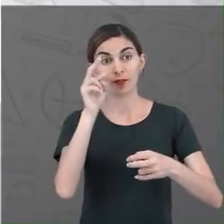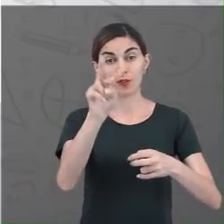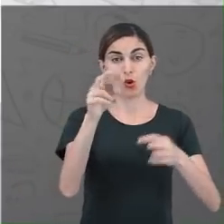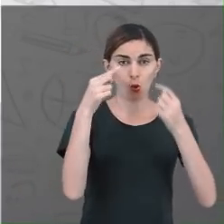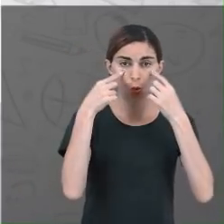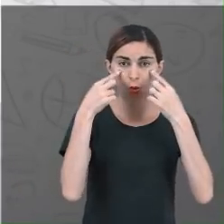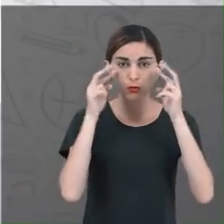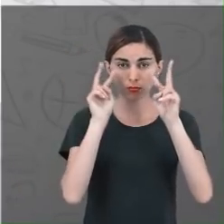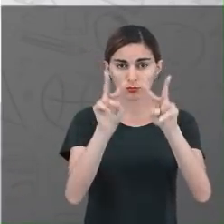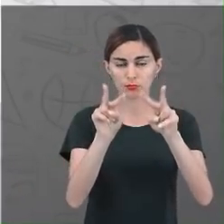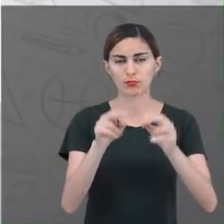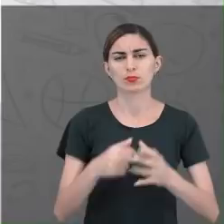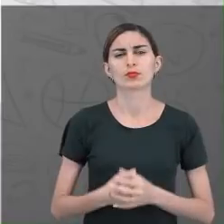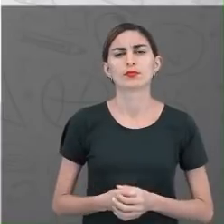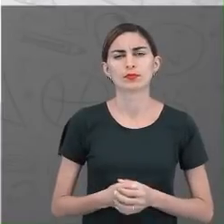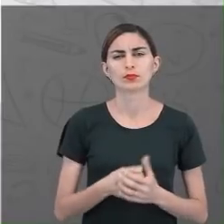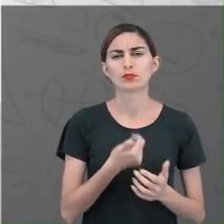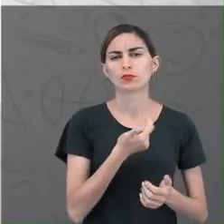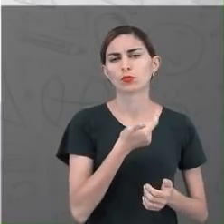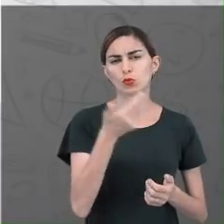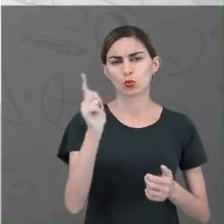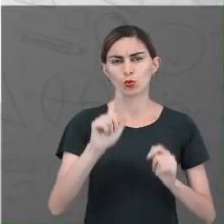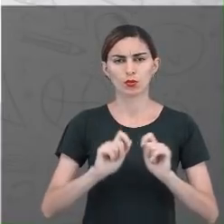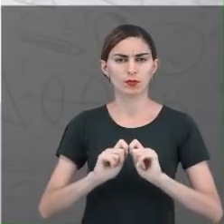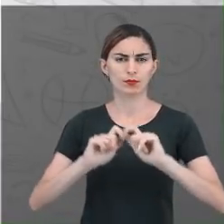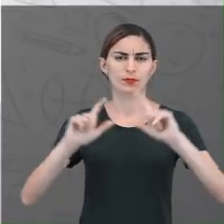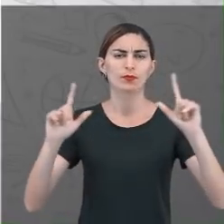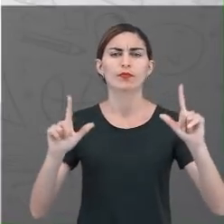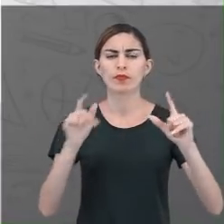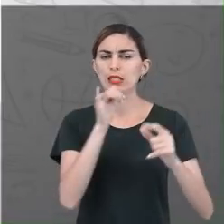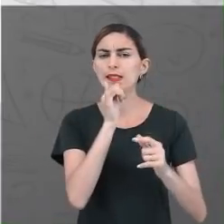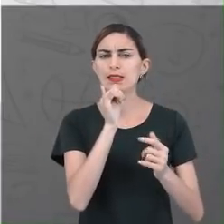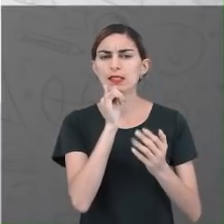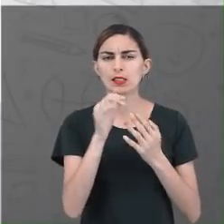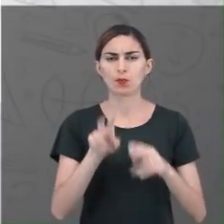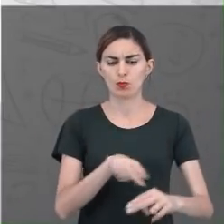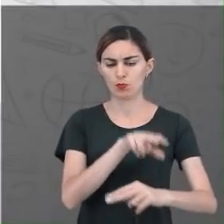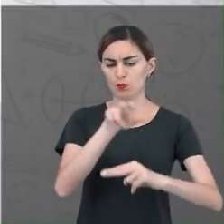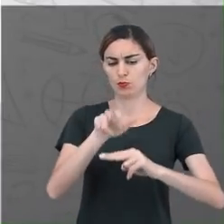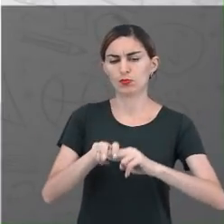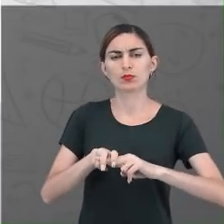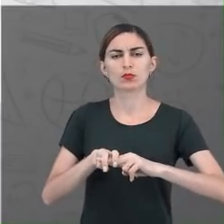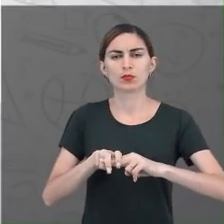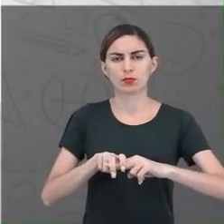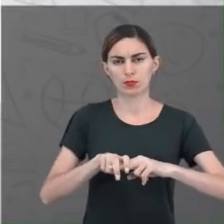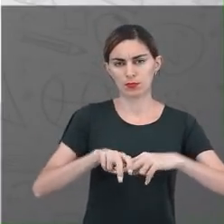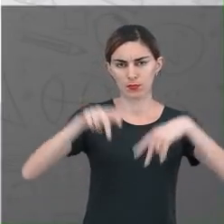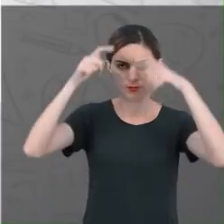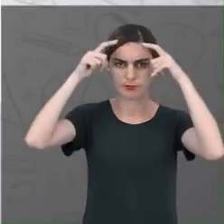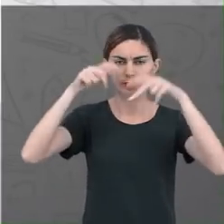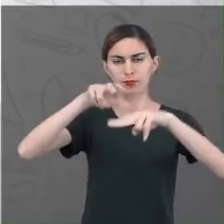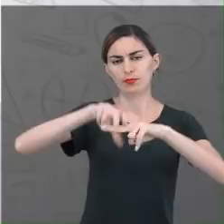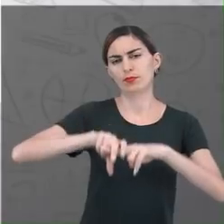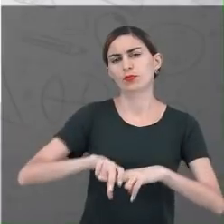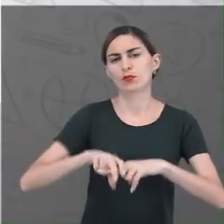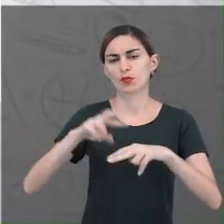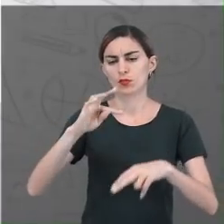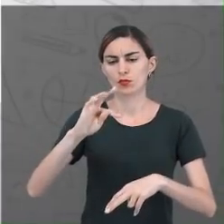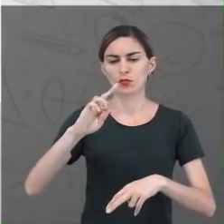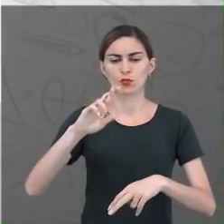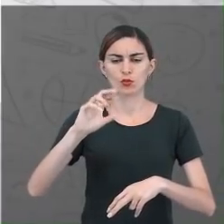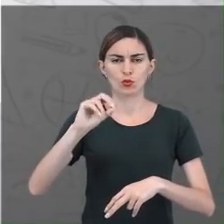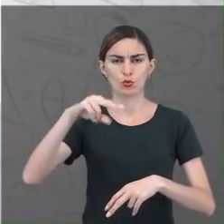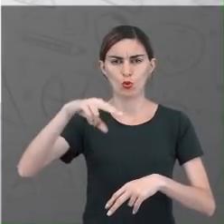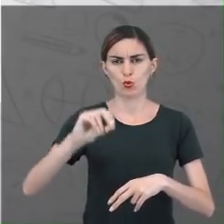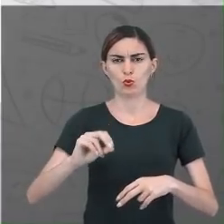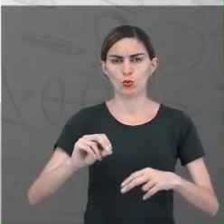voltam. Esse é um exemplo de um trono, né? E esse mesmo exemplo a gente pode encontrar nos